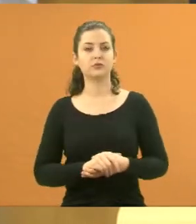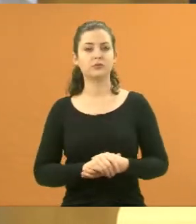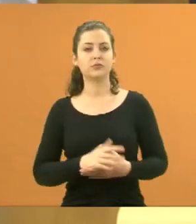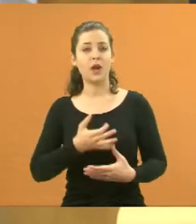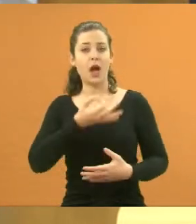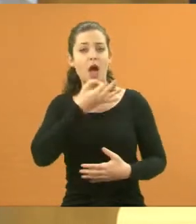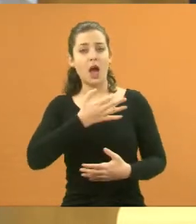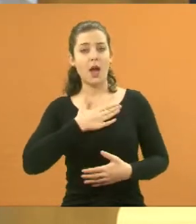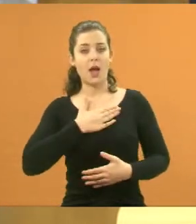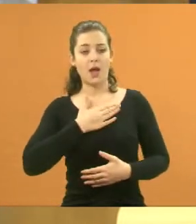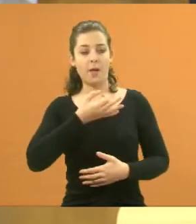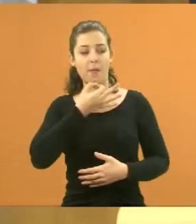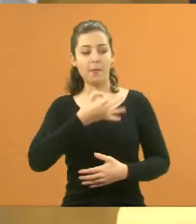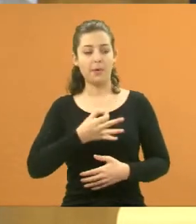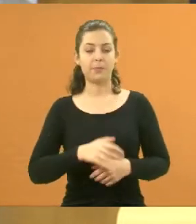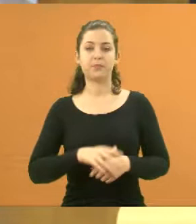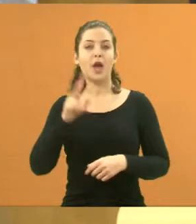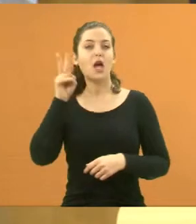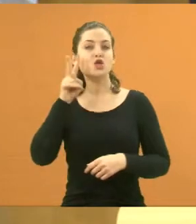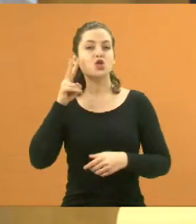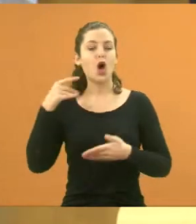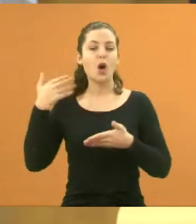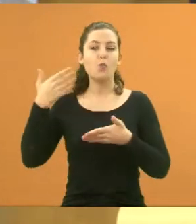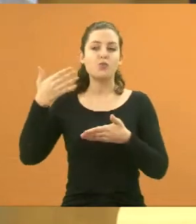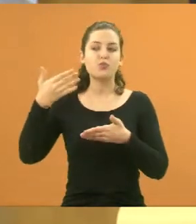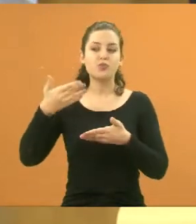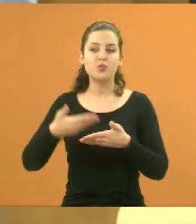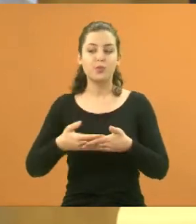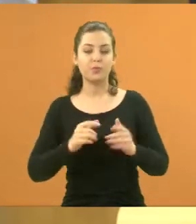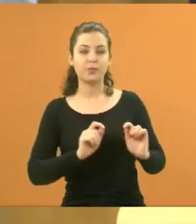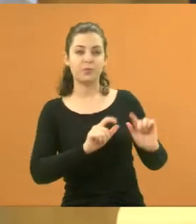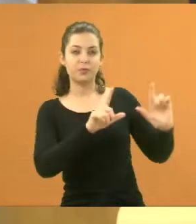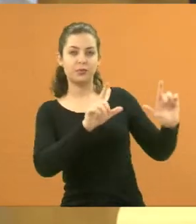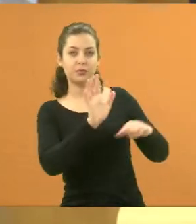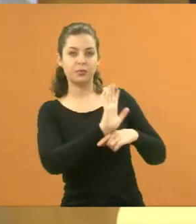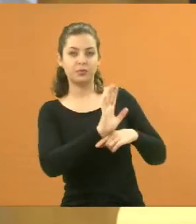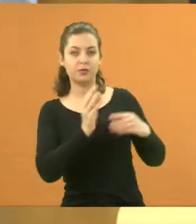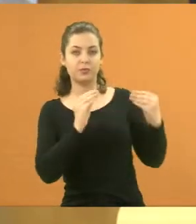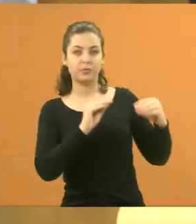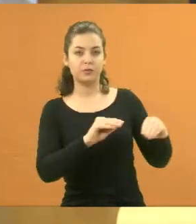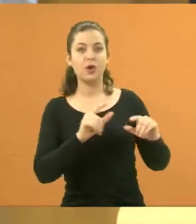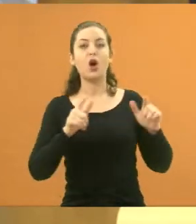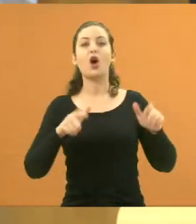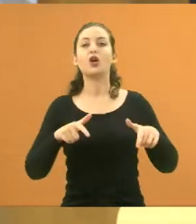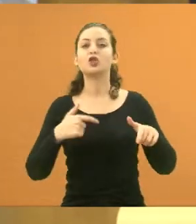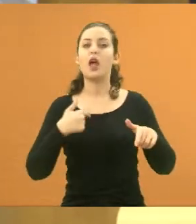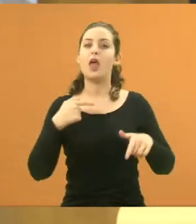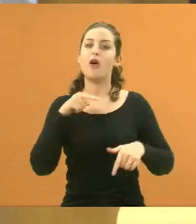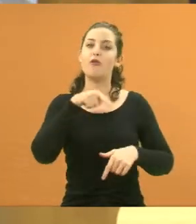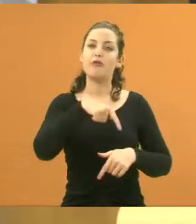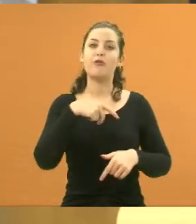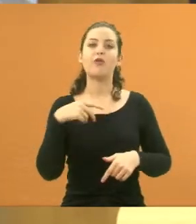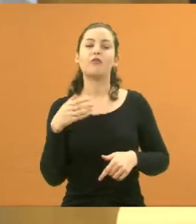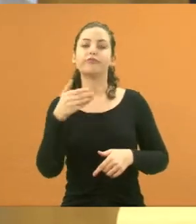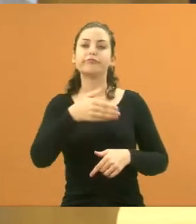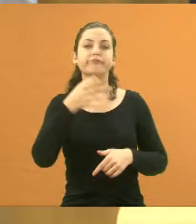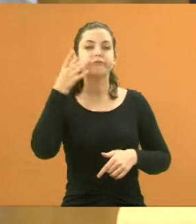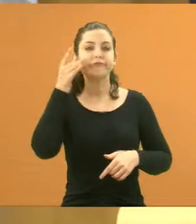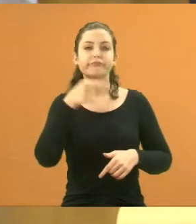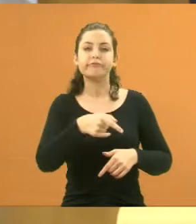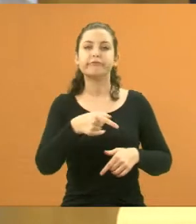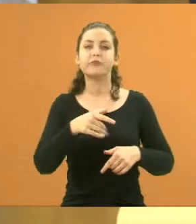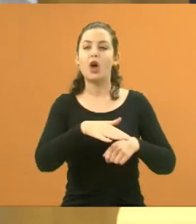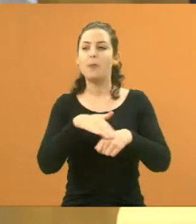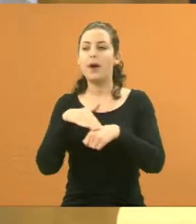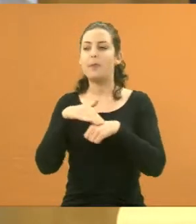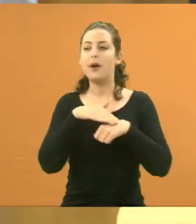ele é embasado no histórico. E eu quero pedir agora que a técnica coloque um vídeo aqui, de um local que eu estive lá, presenciei, conversei